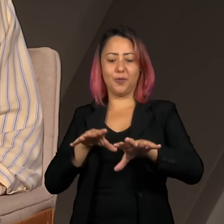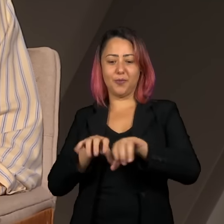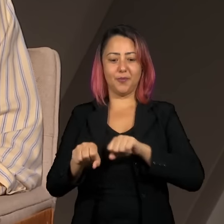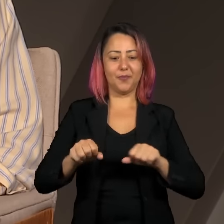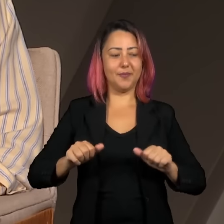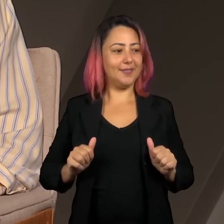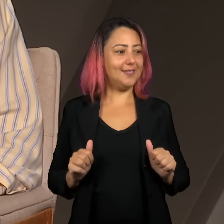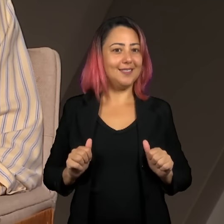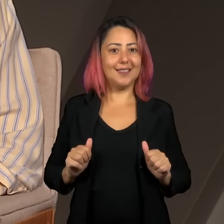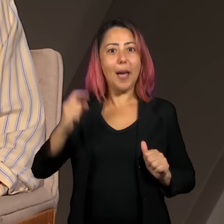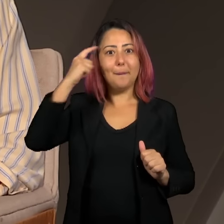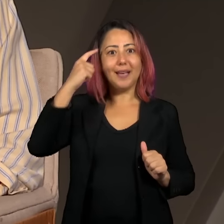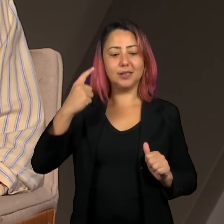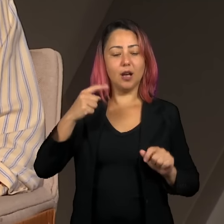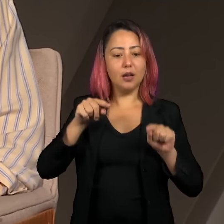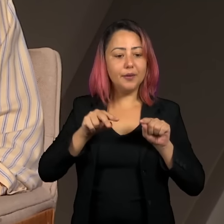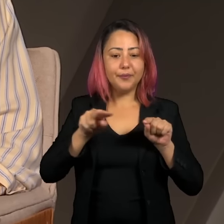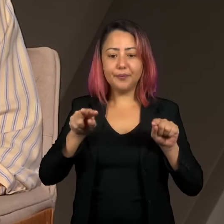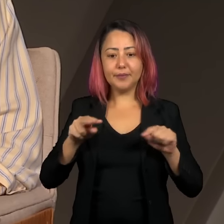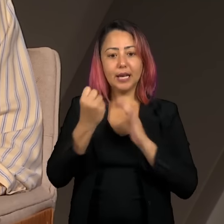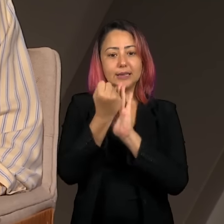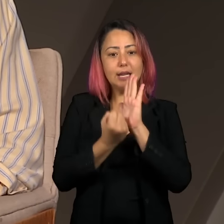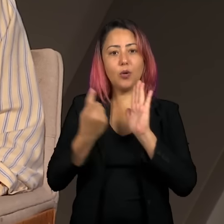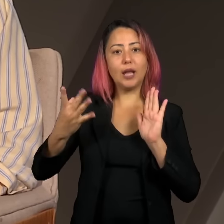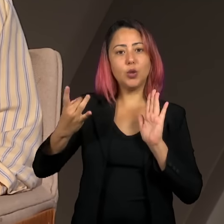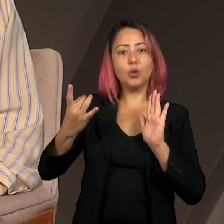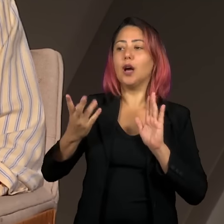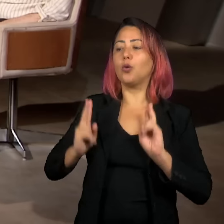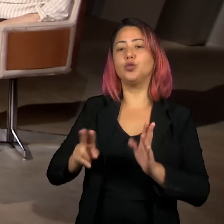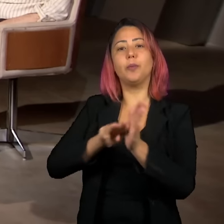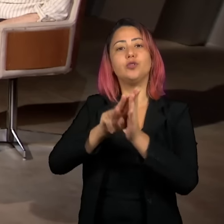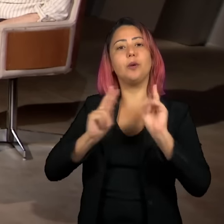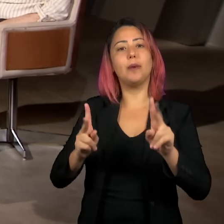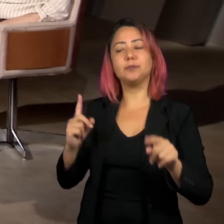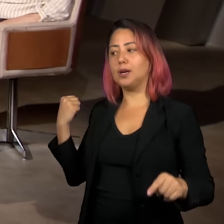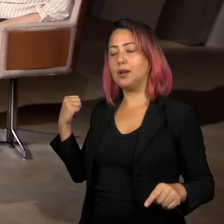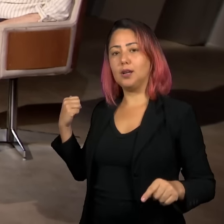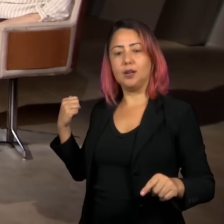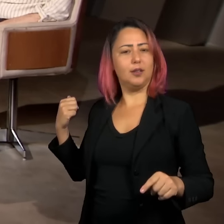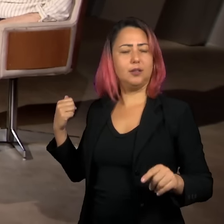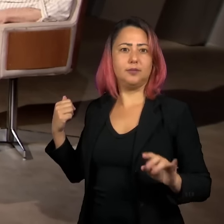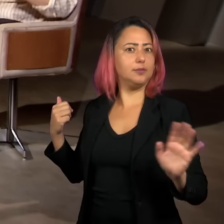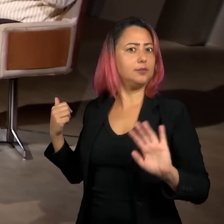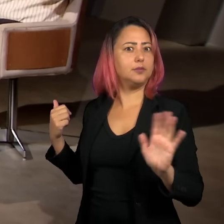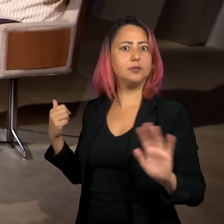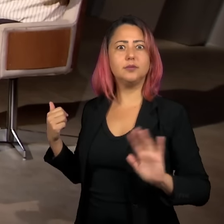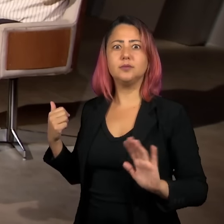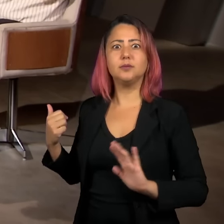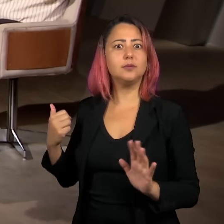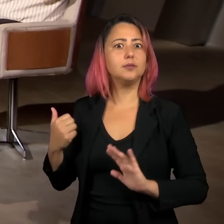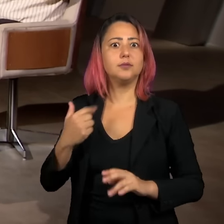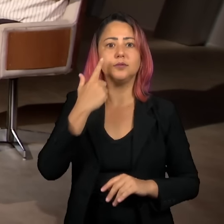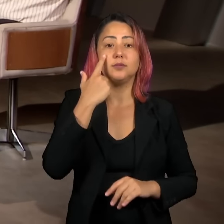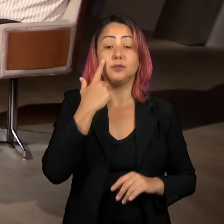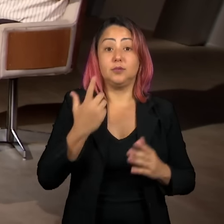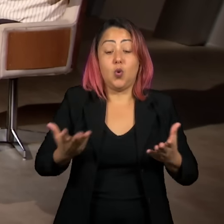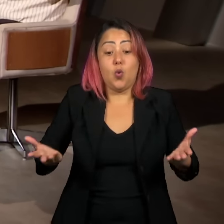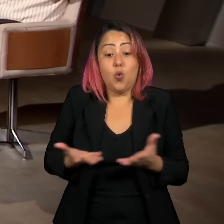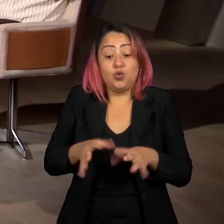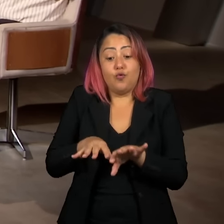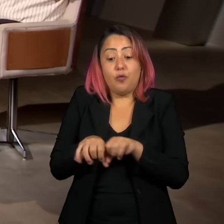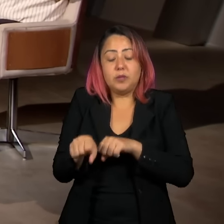século XIV E aí a ainda a formação né Essa essa formação